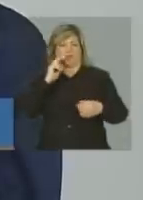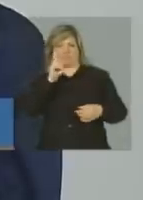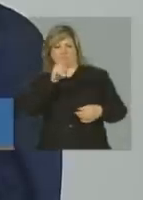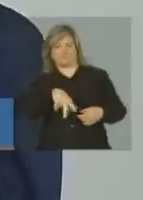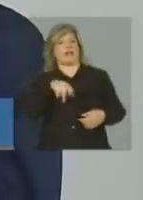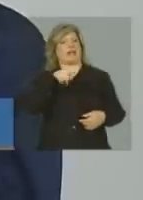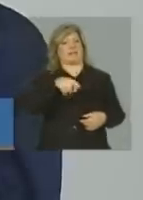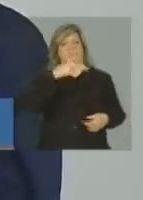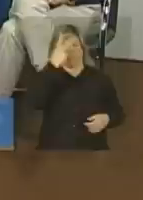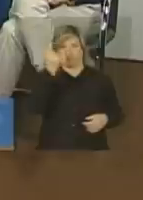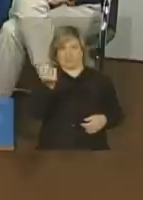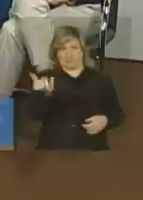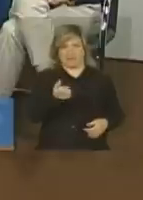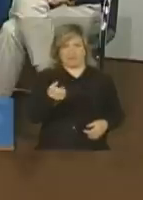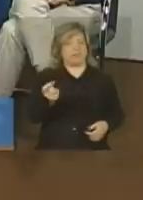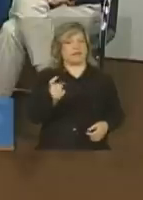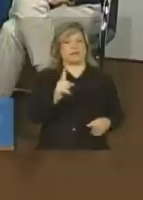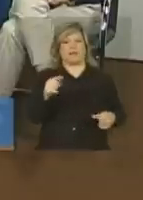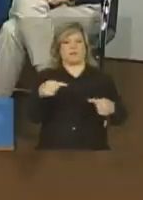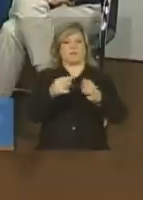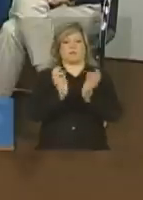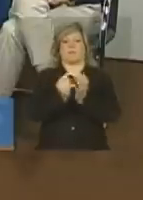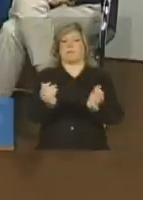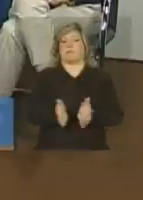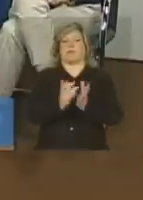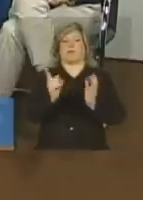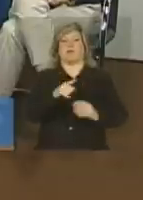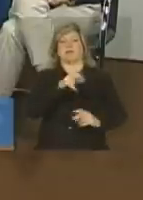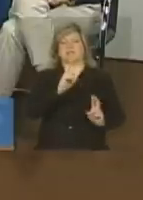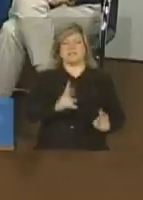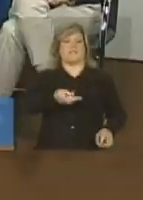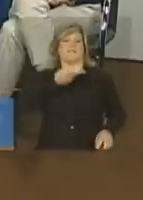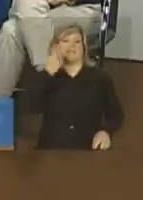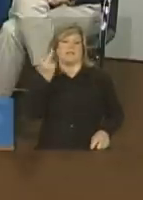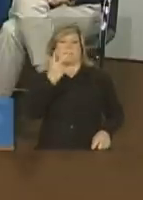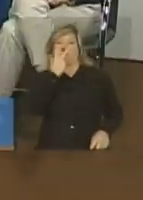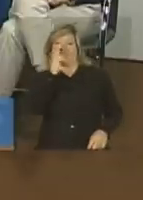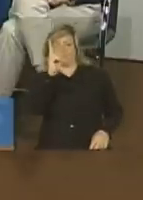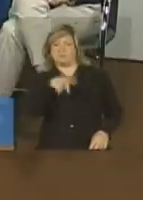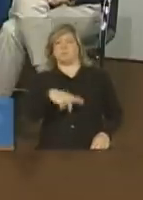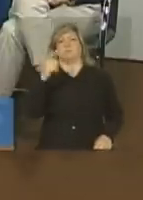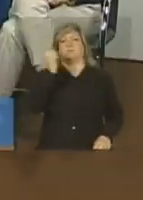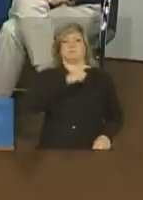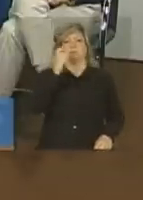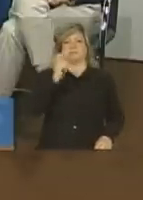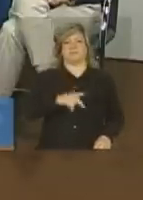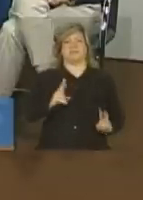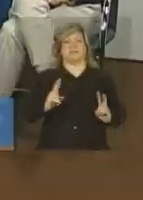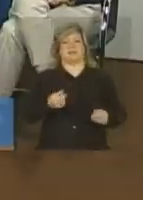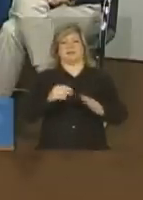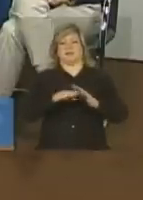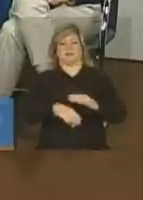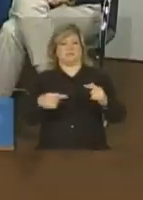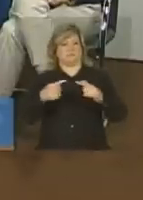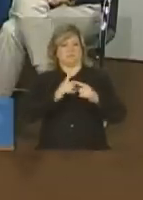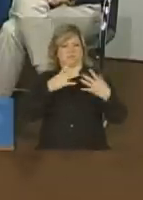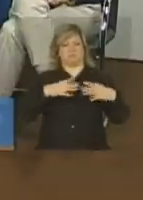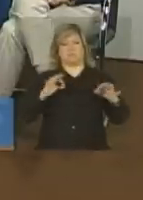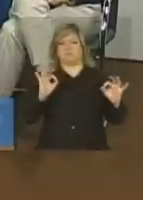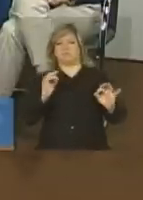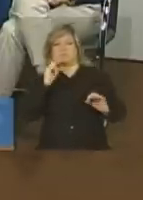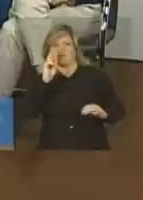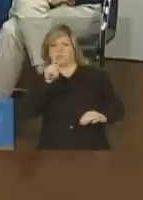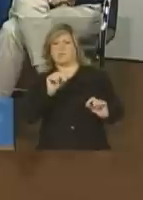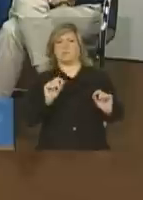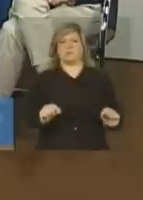do público-alvo, mas ela sempre nega a renda e declara uma renda bem inferior, praticamente incompatível com o nível de vida que